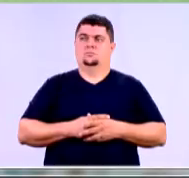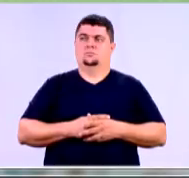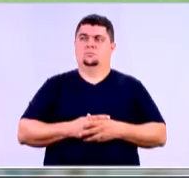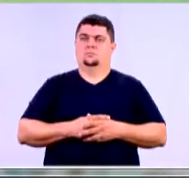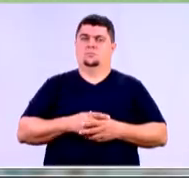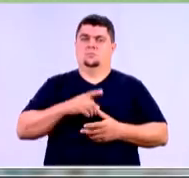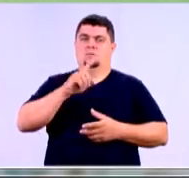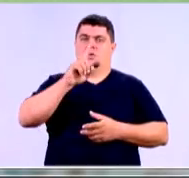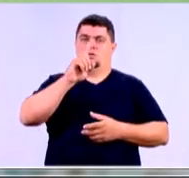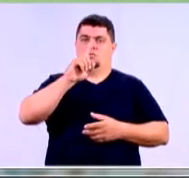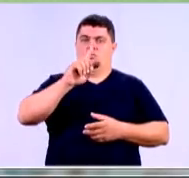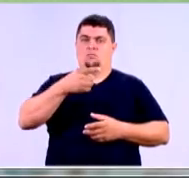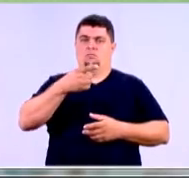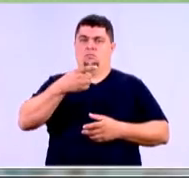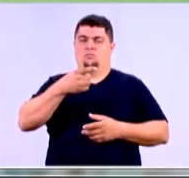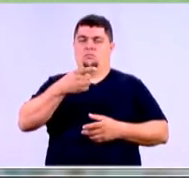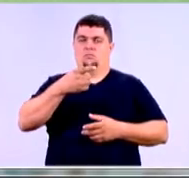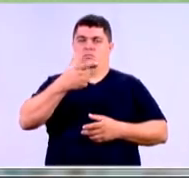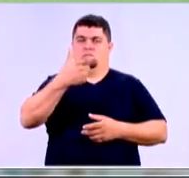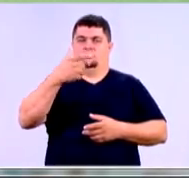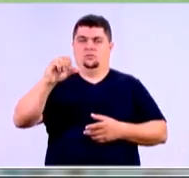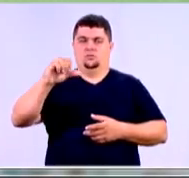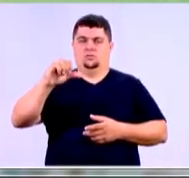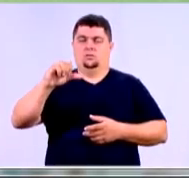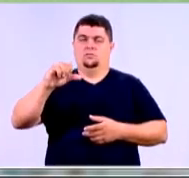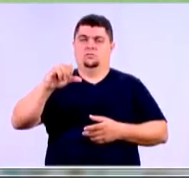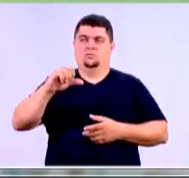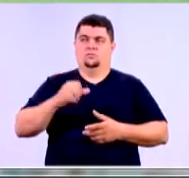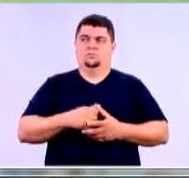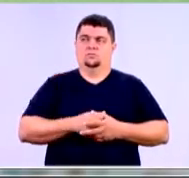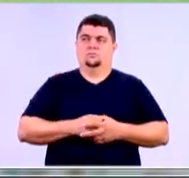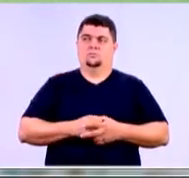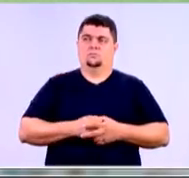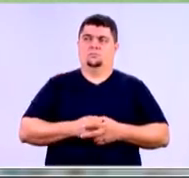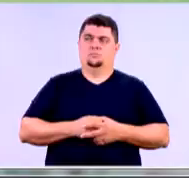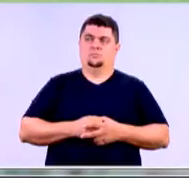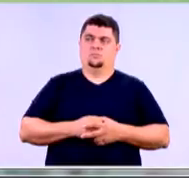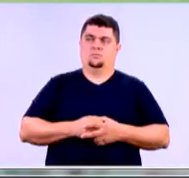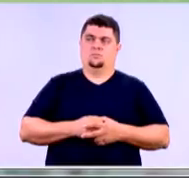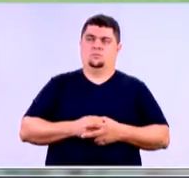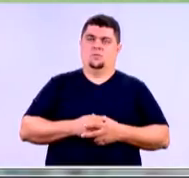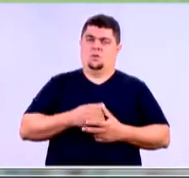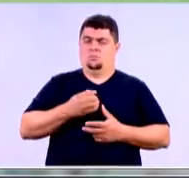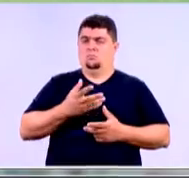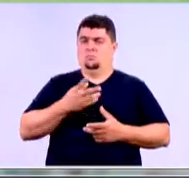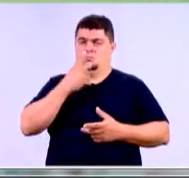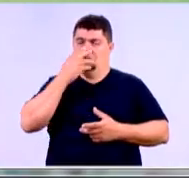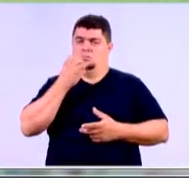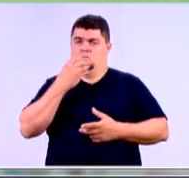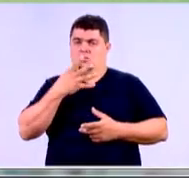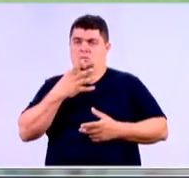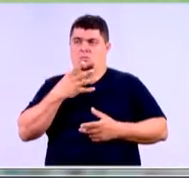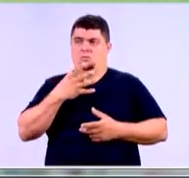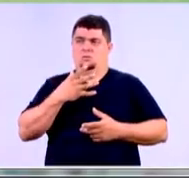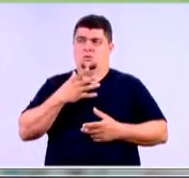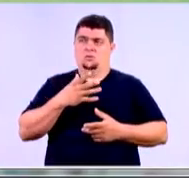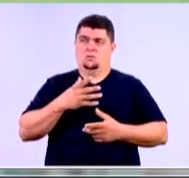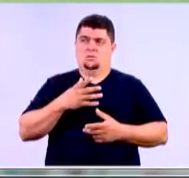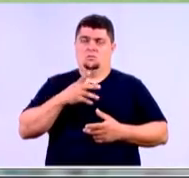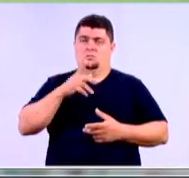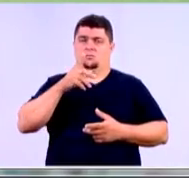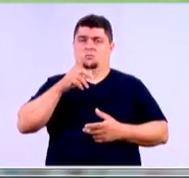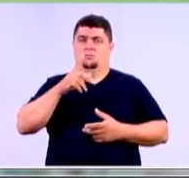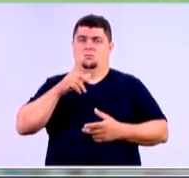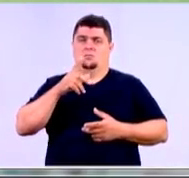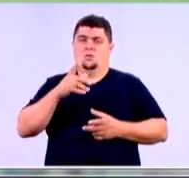dá 1,29. Que ainda é um bom dado, né? O patrimônio líquido dela está